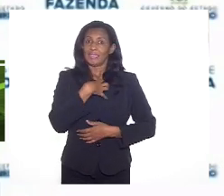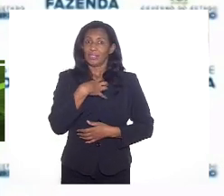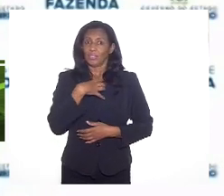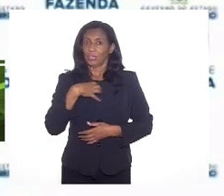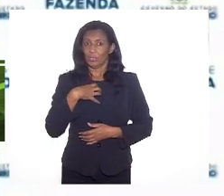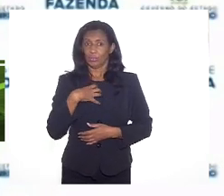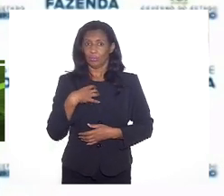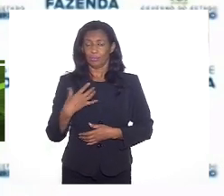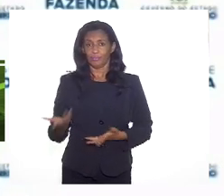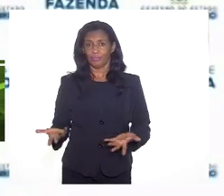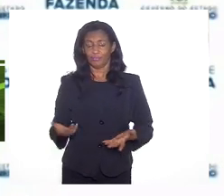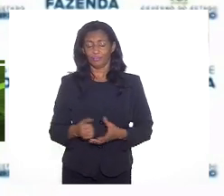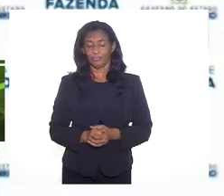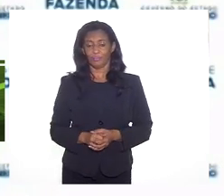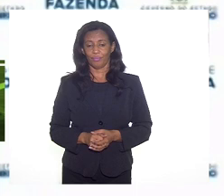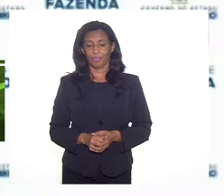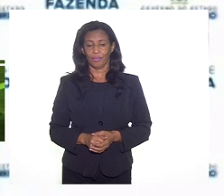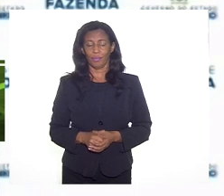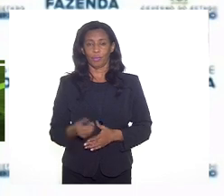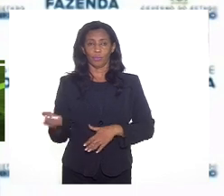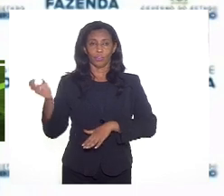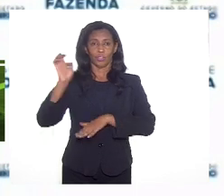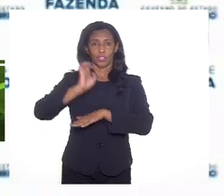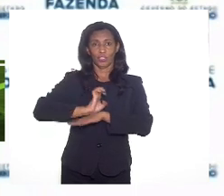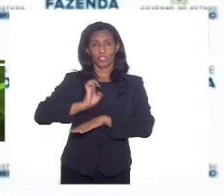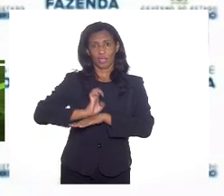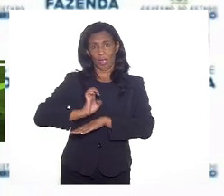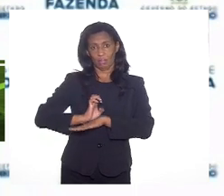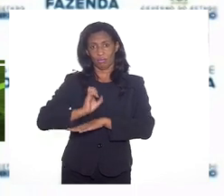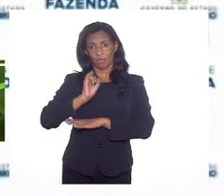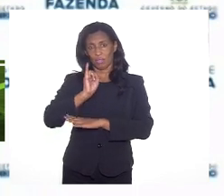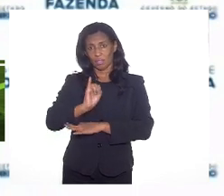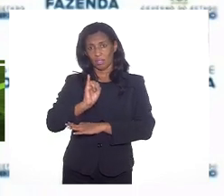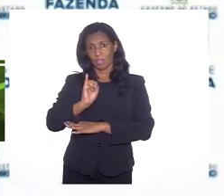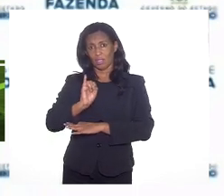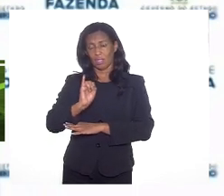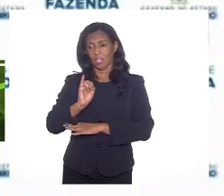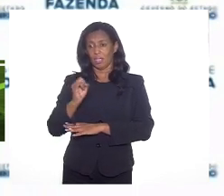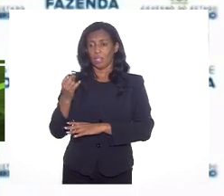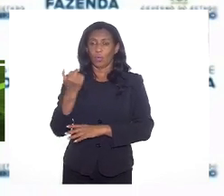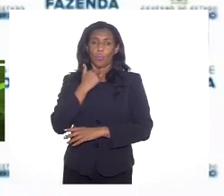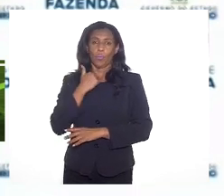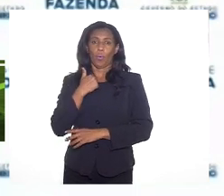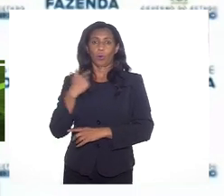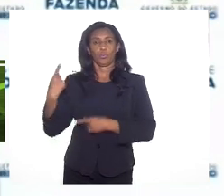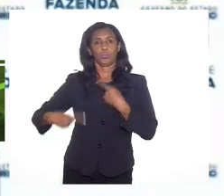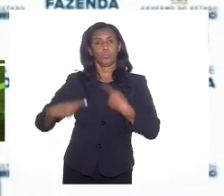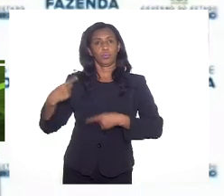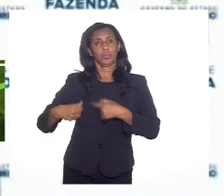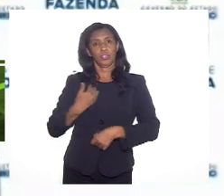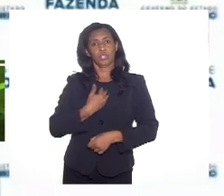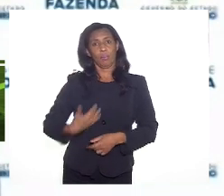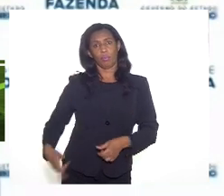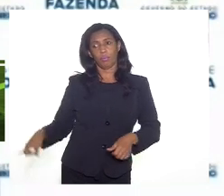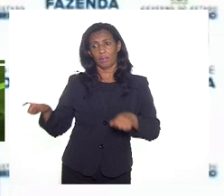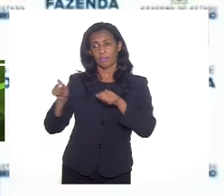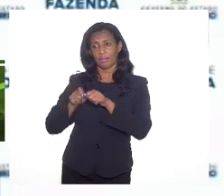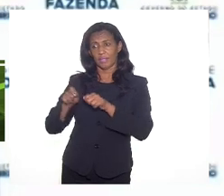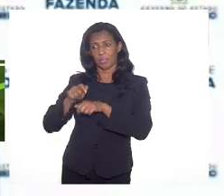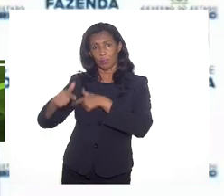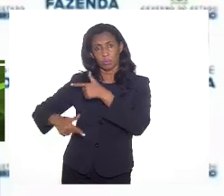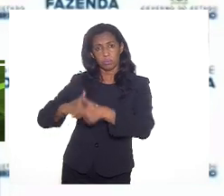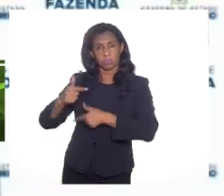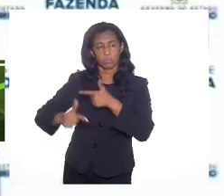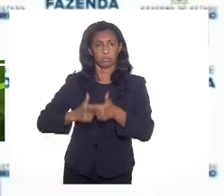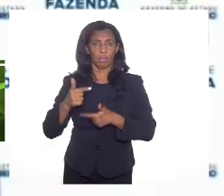a existência do Estado se ele não puder fazer as suas políticas públicas. E é assim que a gente pensa e é assim que a gente